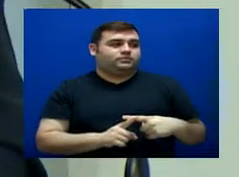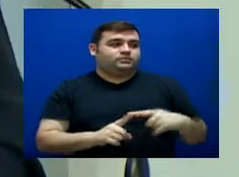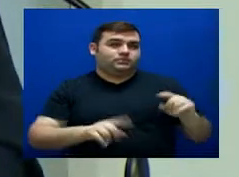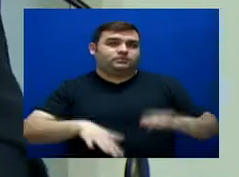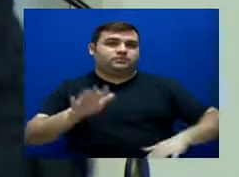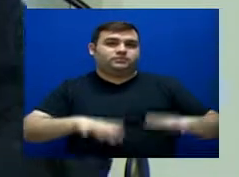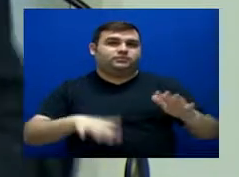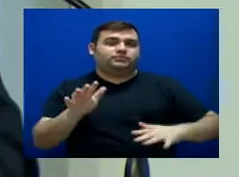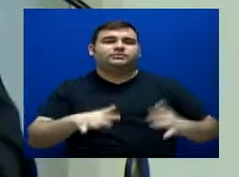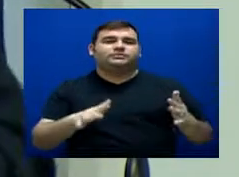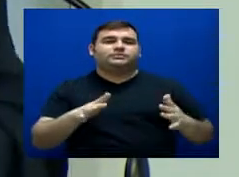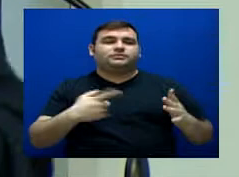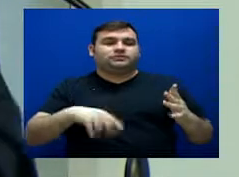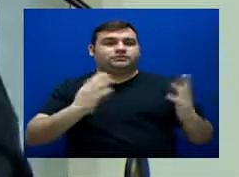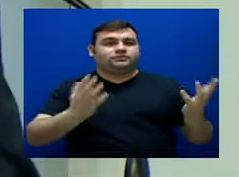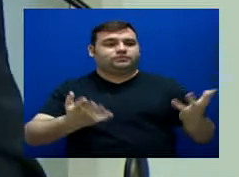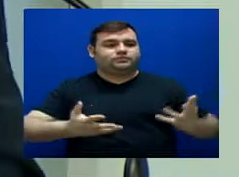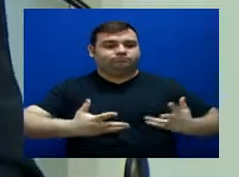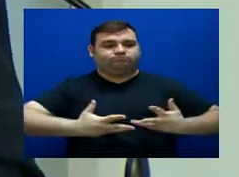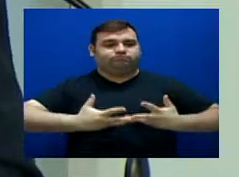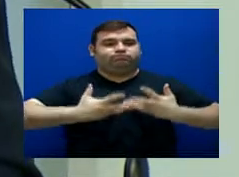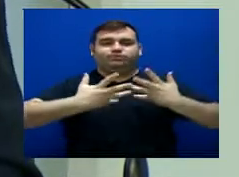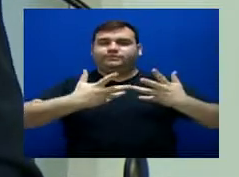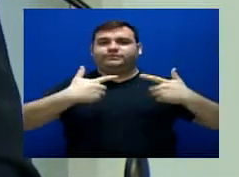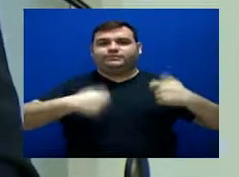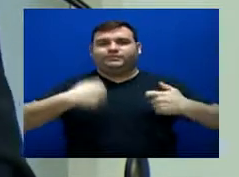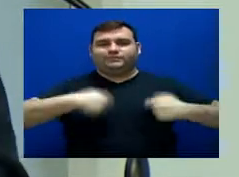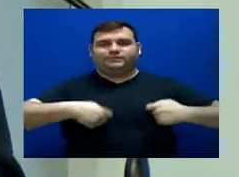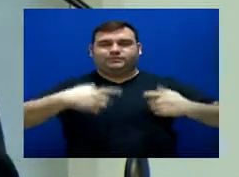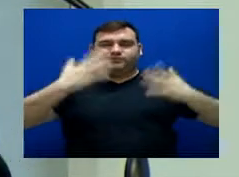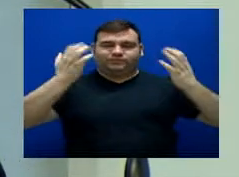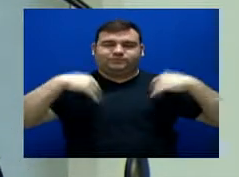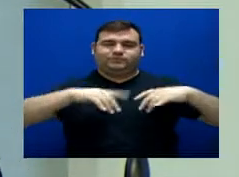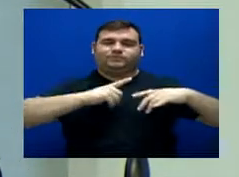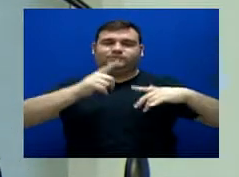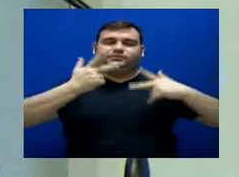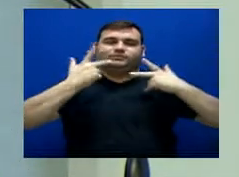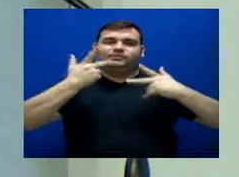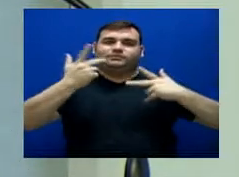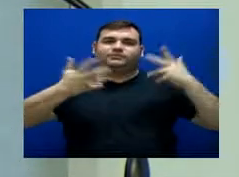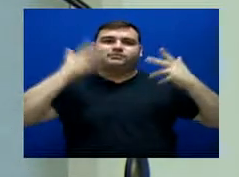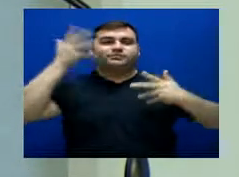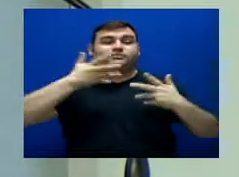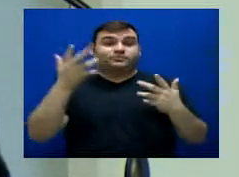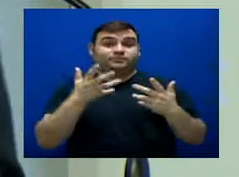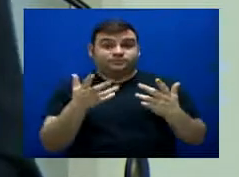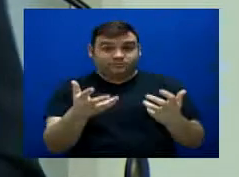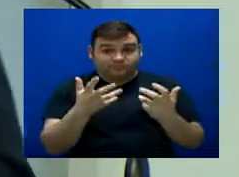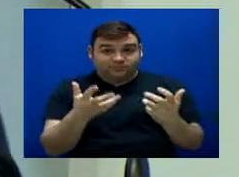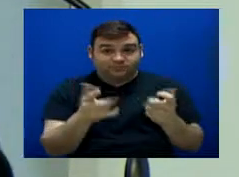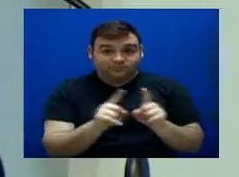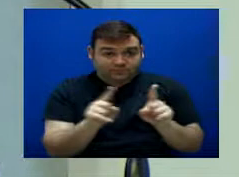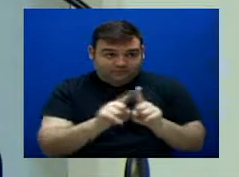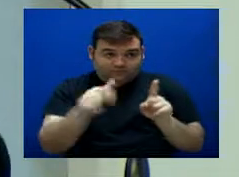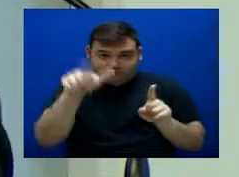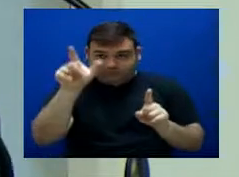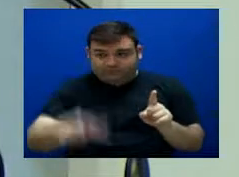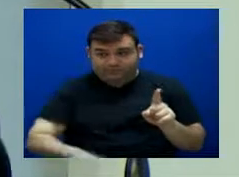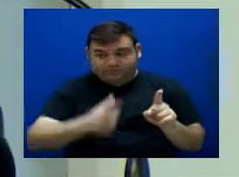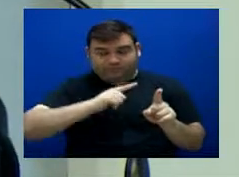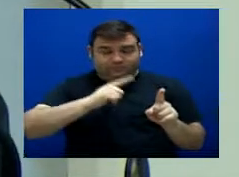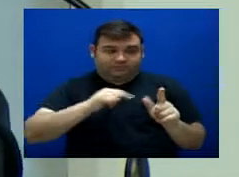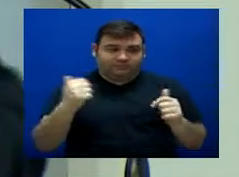vezes impulsiona a gente a falar dessa forma, aquilo que a gente vai dizer. E se nós queremos alguém que vai falar